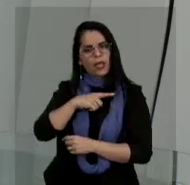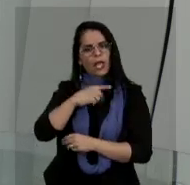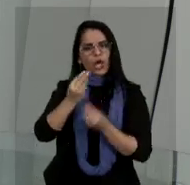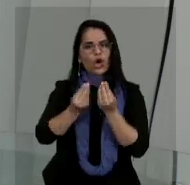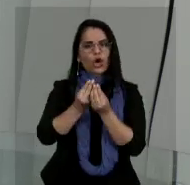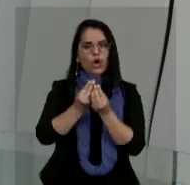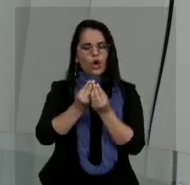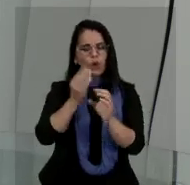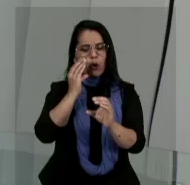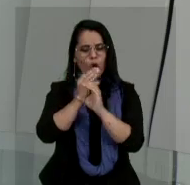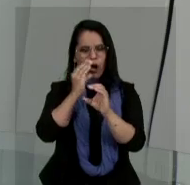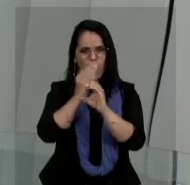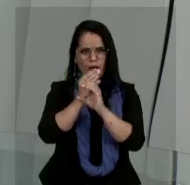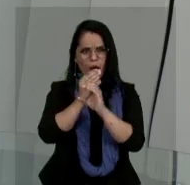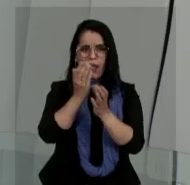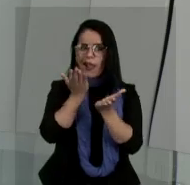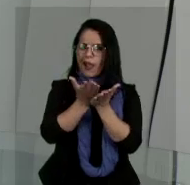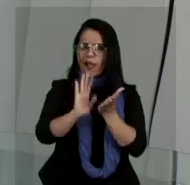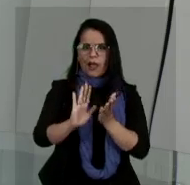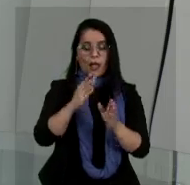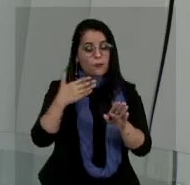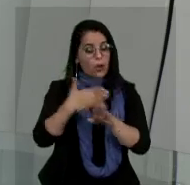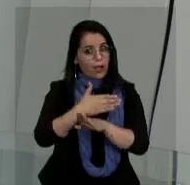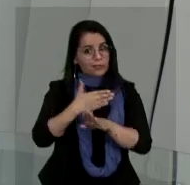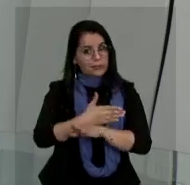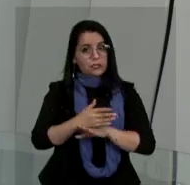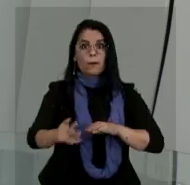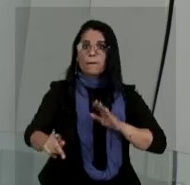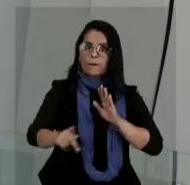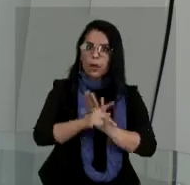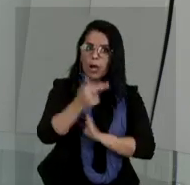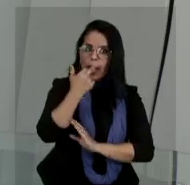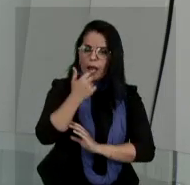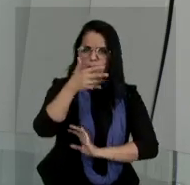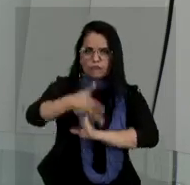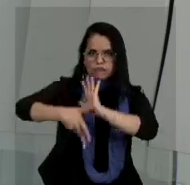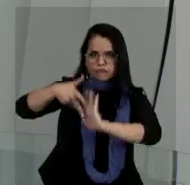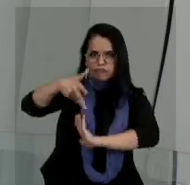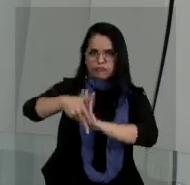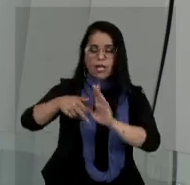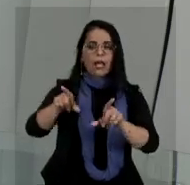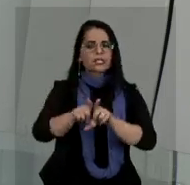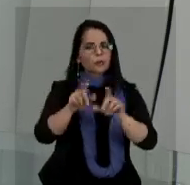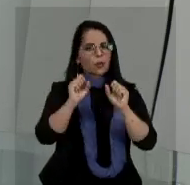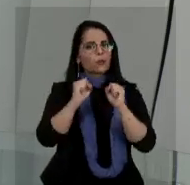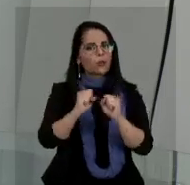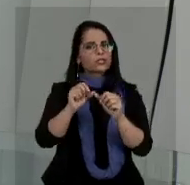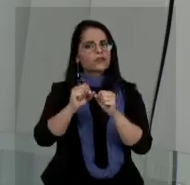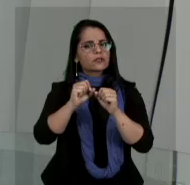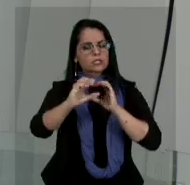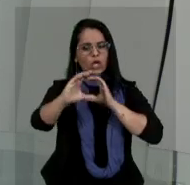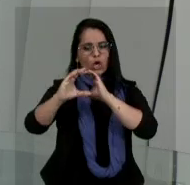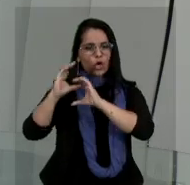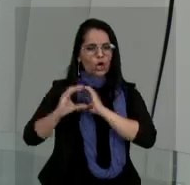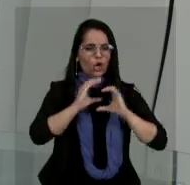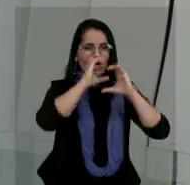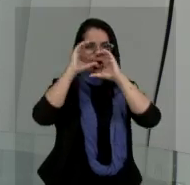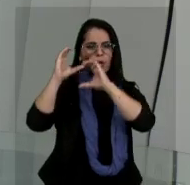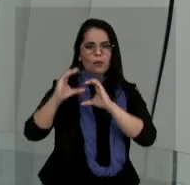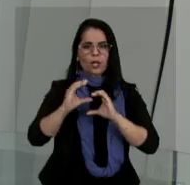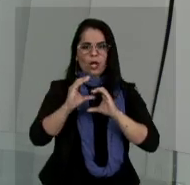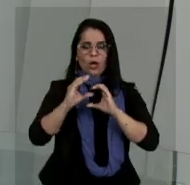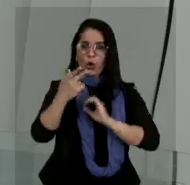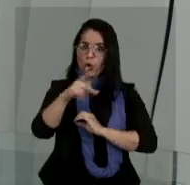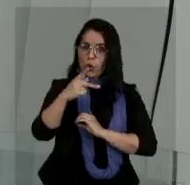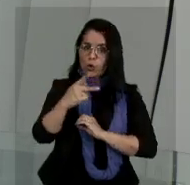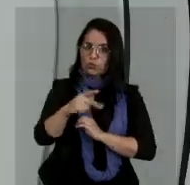quebra de comunicação, o acesso à língua dele e para poder fazer a comunicação com a sua